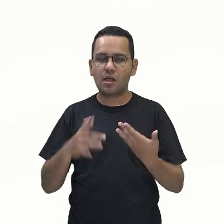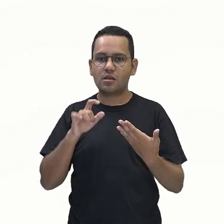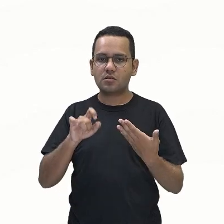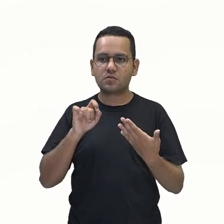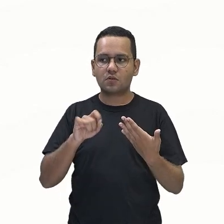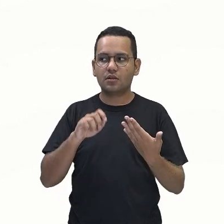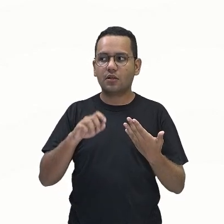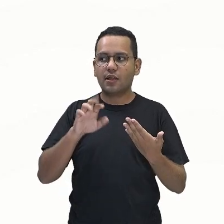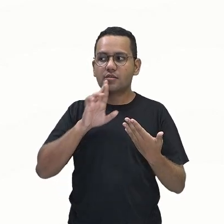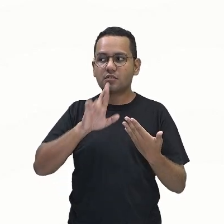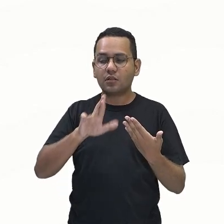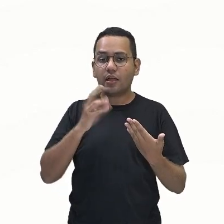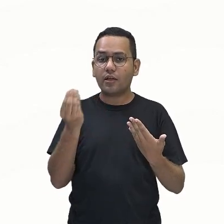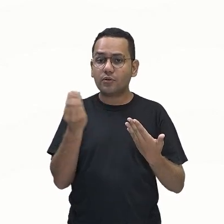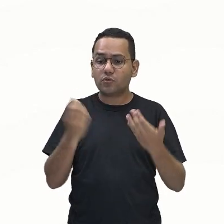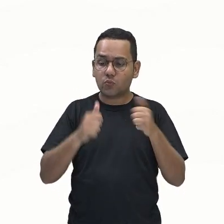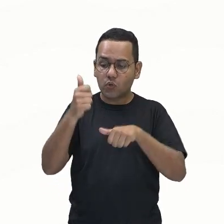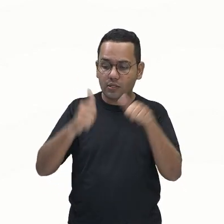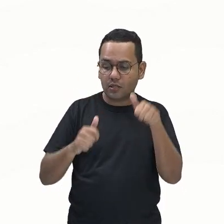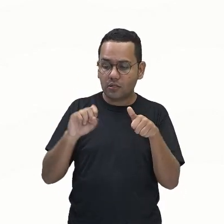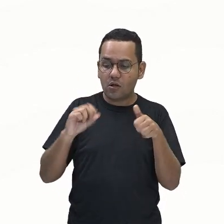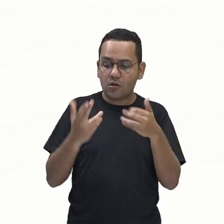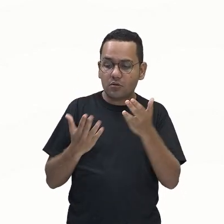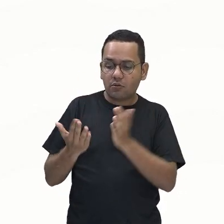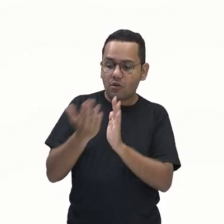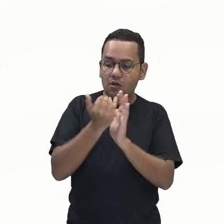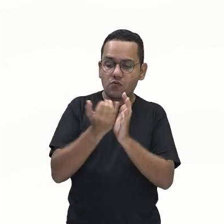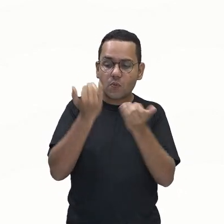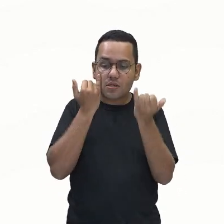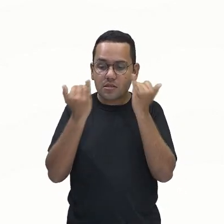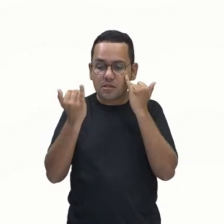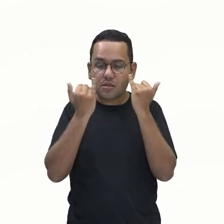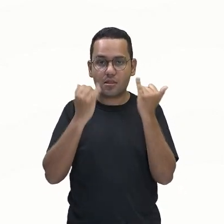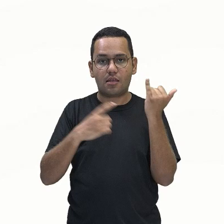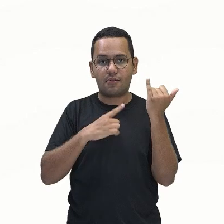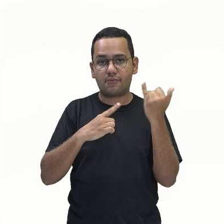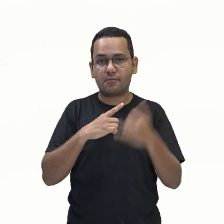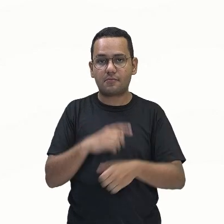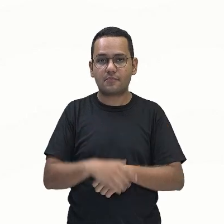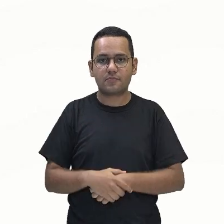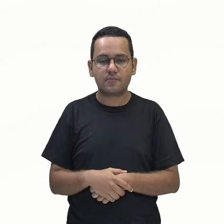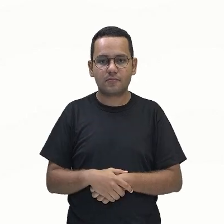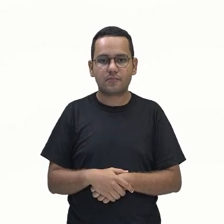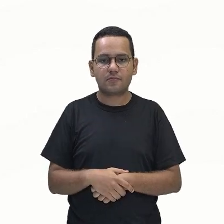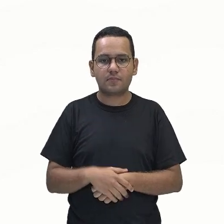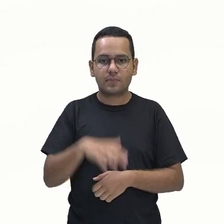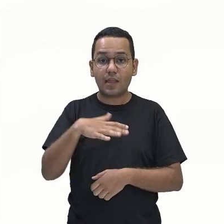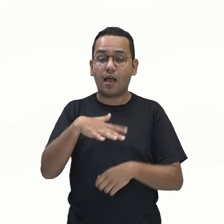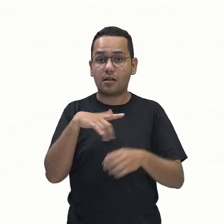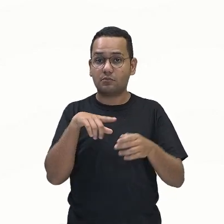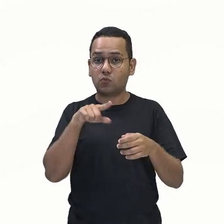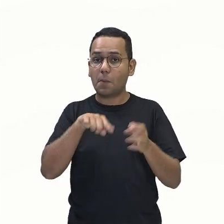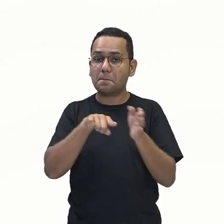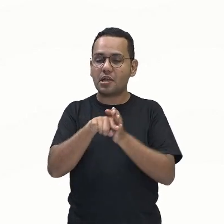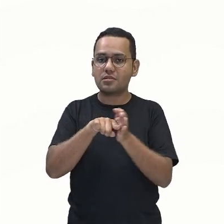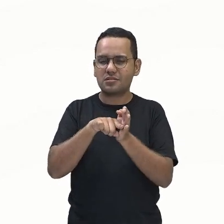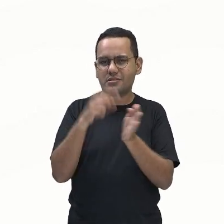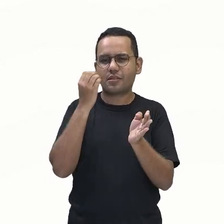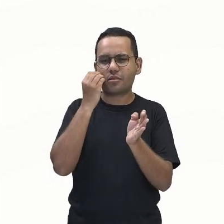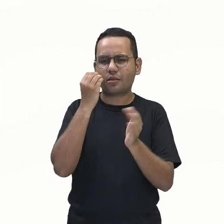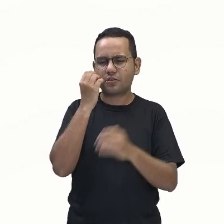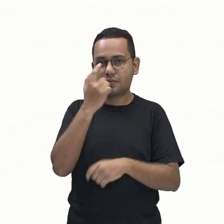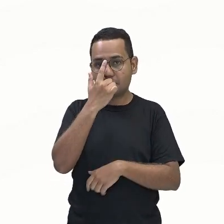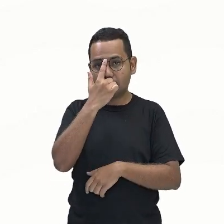coletou, da interpretação dos dados que você teve, tá? Ali naqueles experimentos. E aí você tem